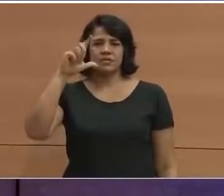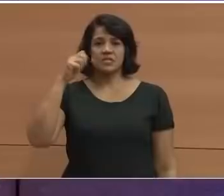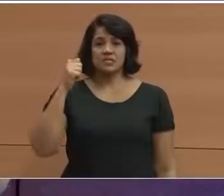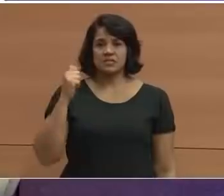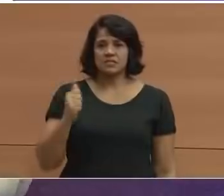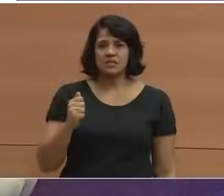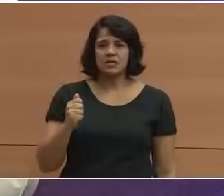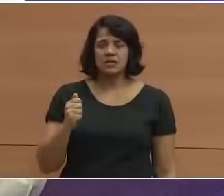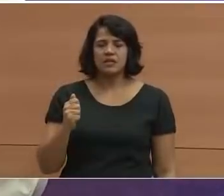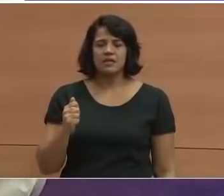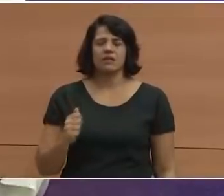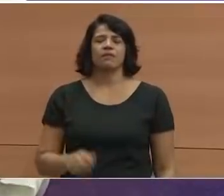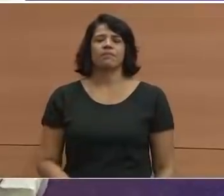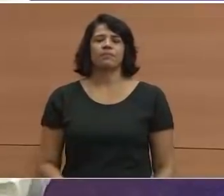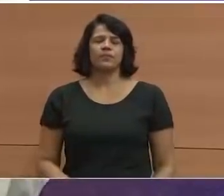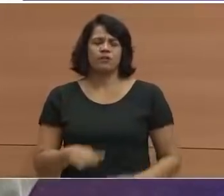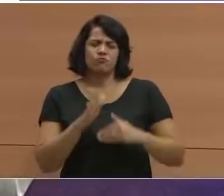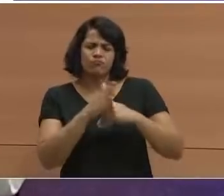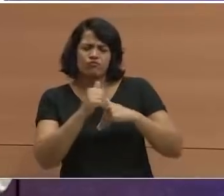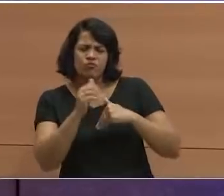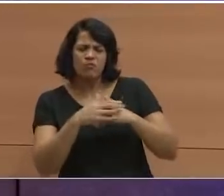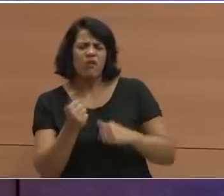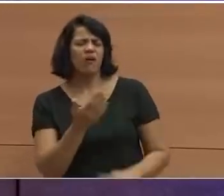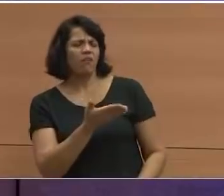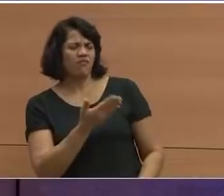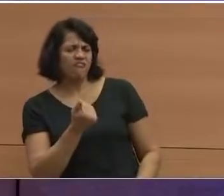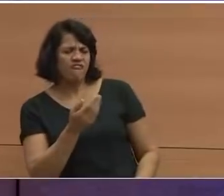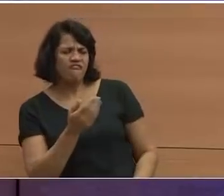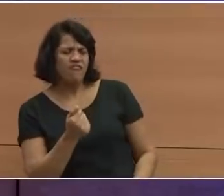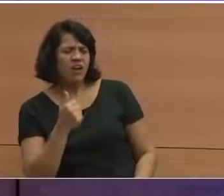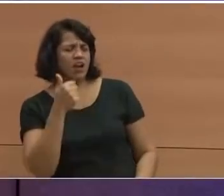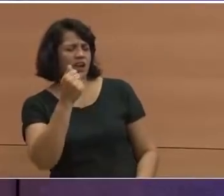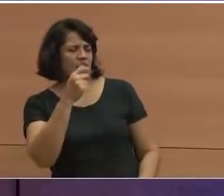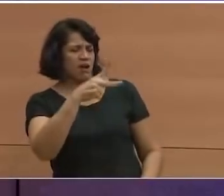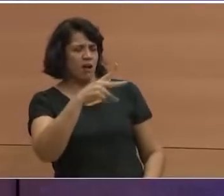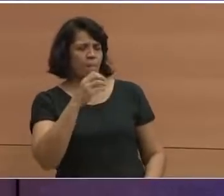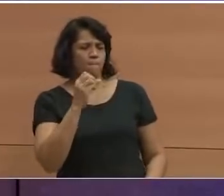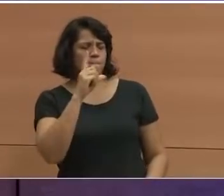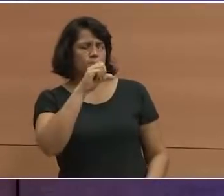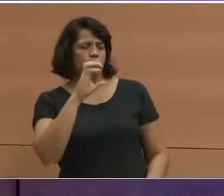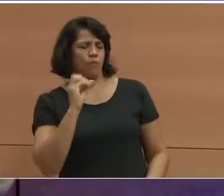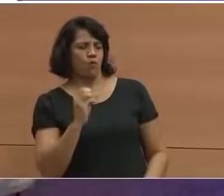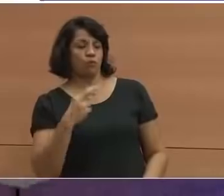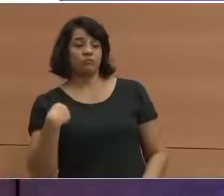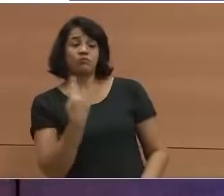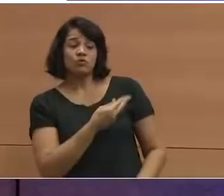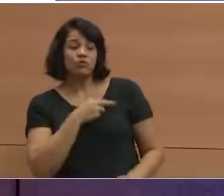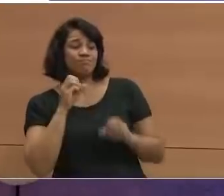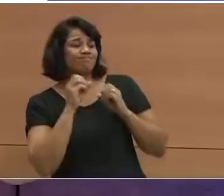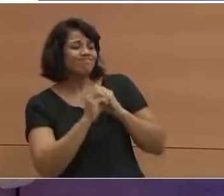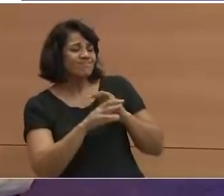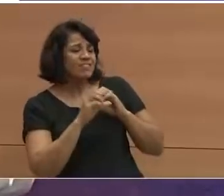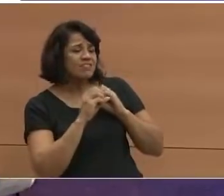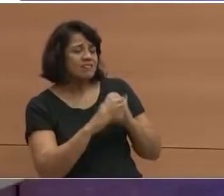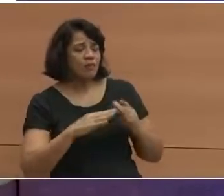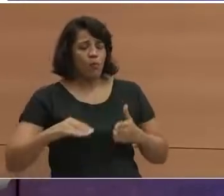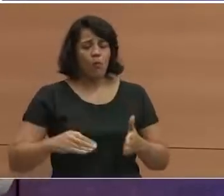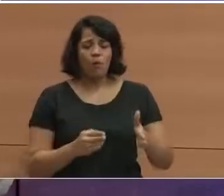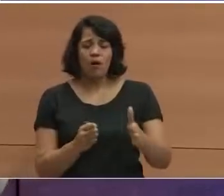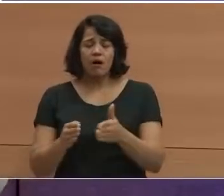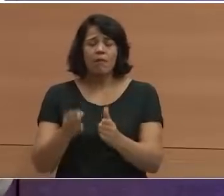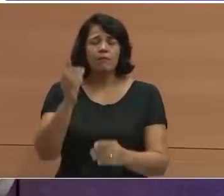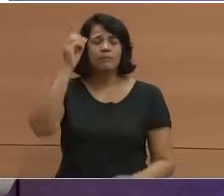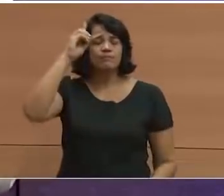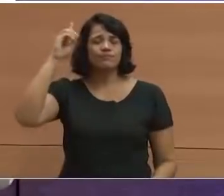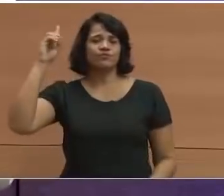exatidão lhe expuseram o caminho de Deus. Então, esse casal supriu a